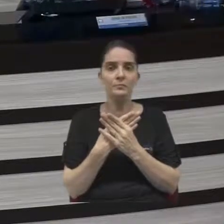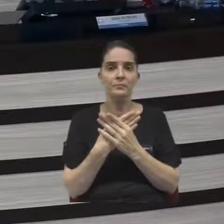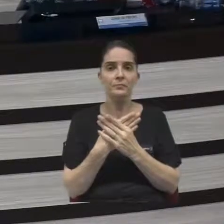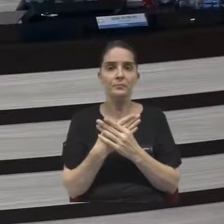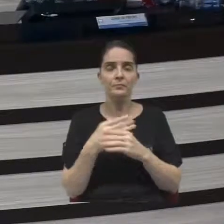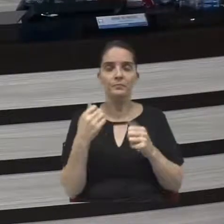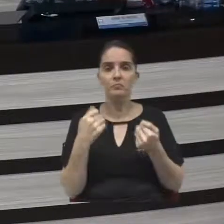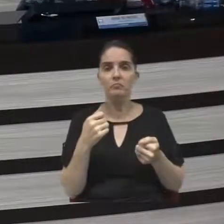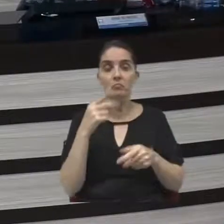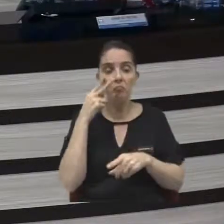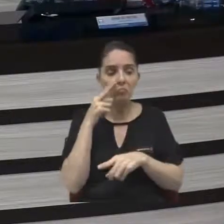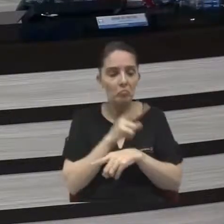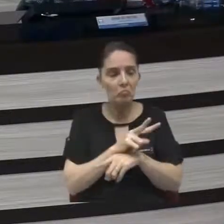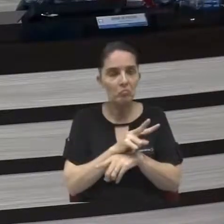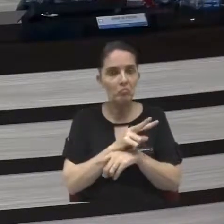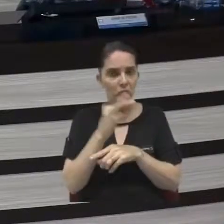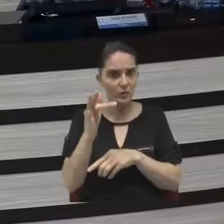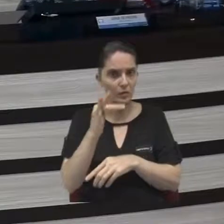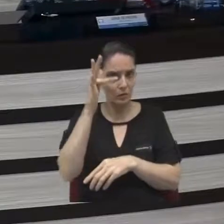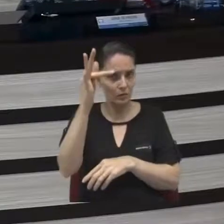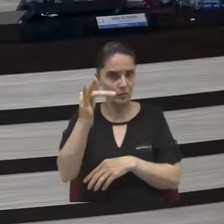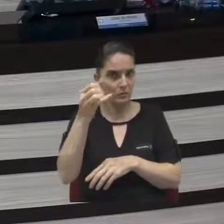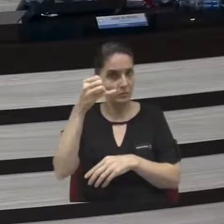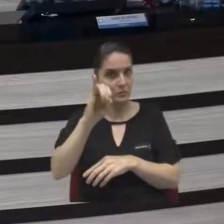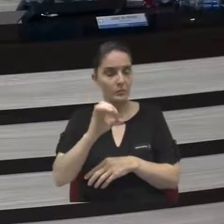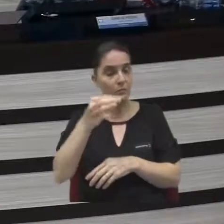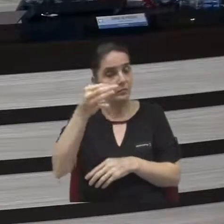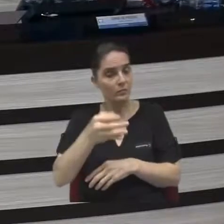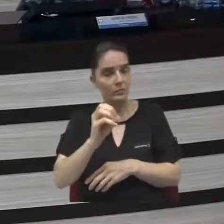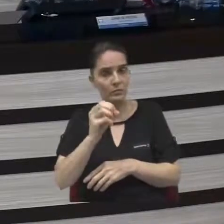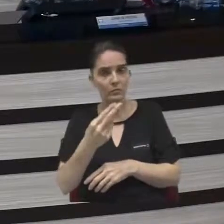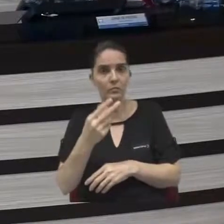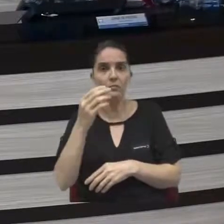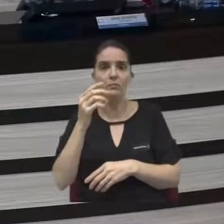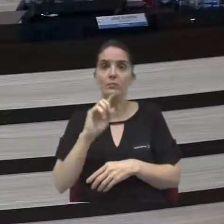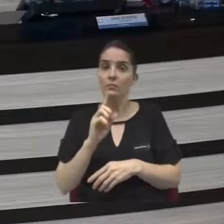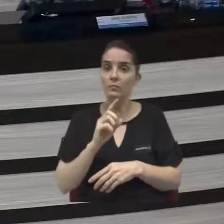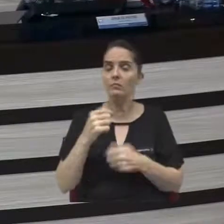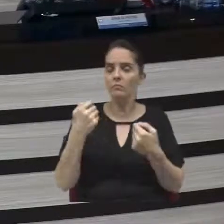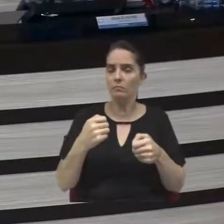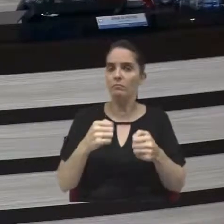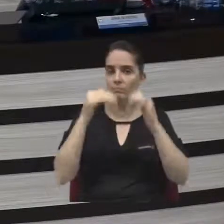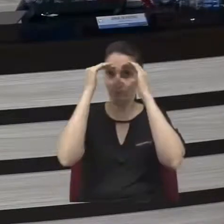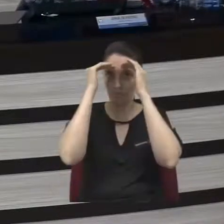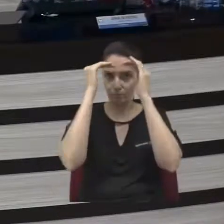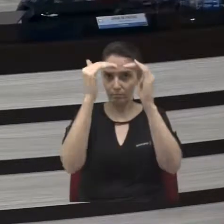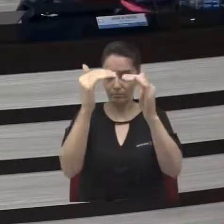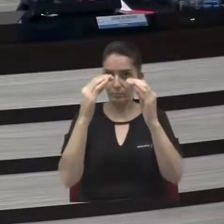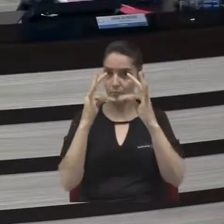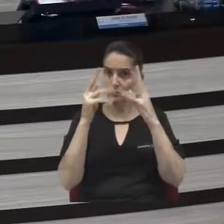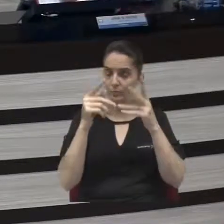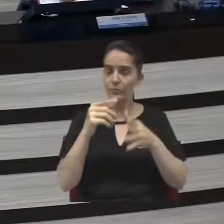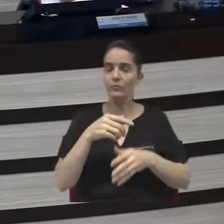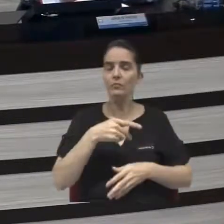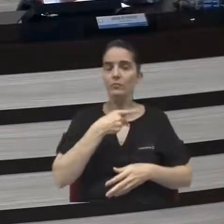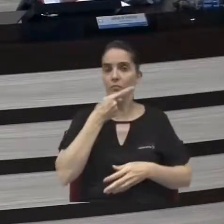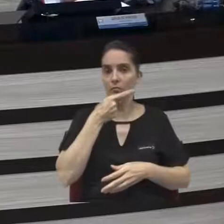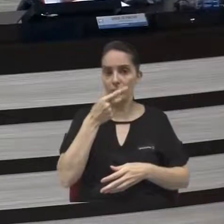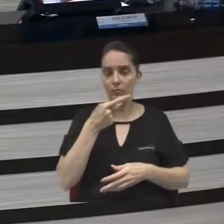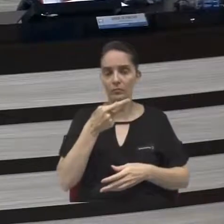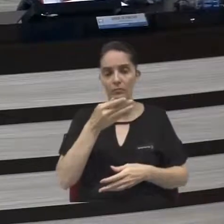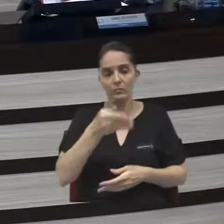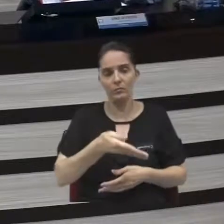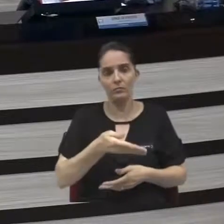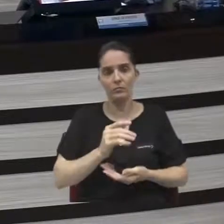em inspeções futuras certificar-se quanto ao cumprimento das recomendações e determinações